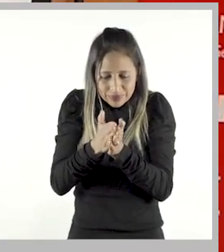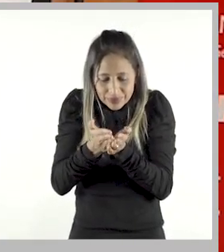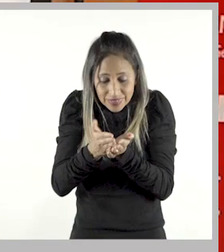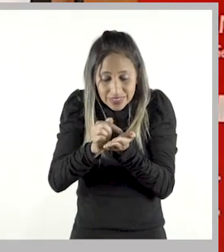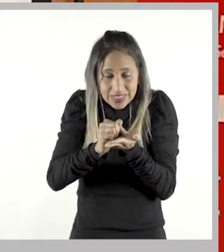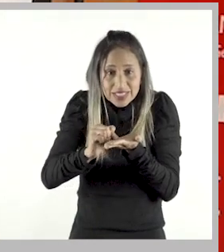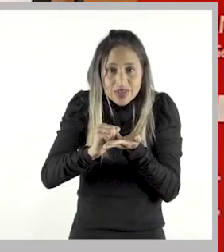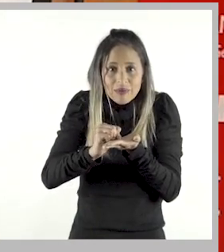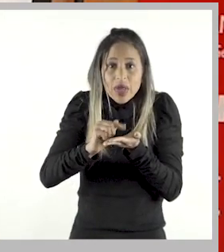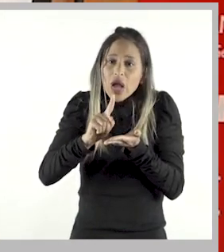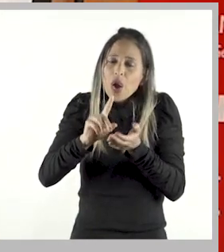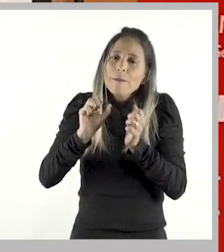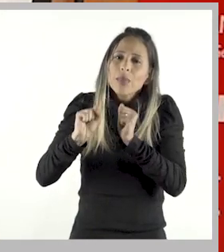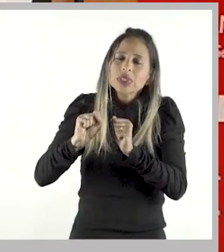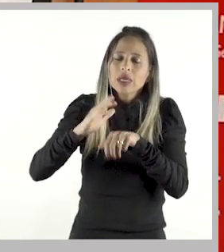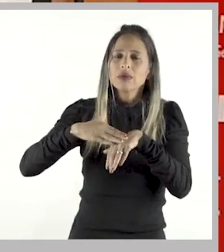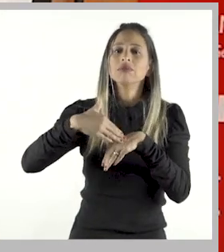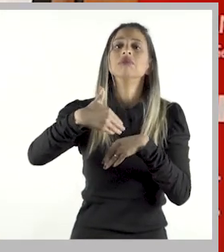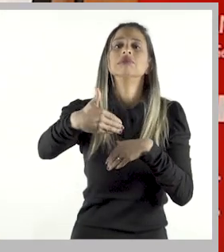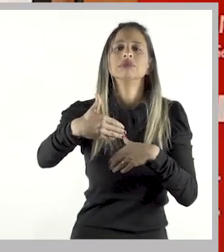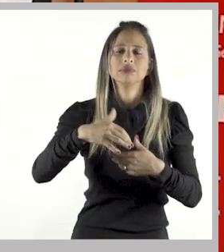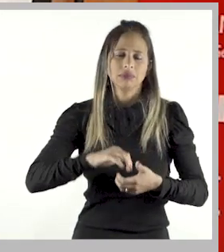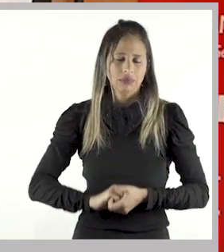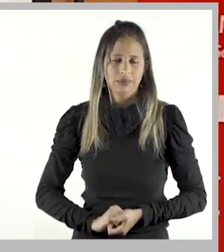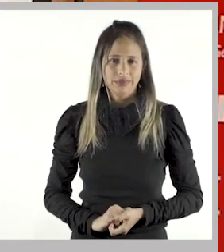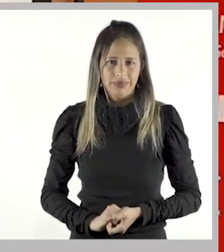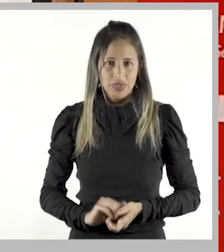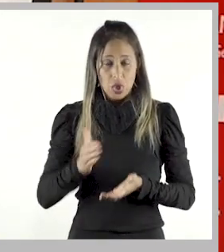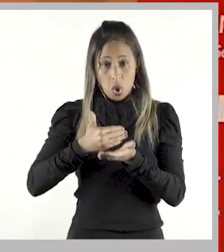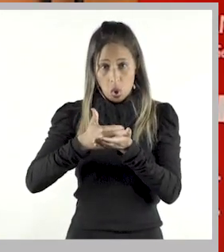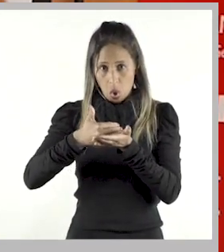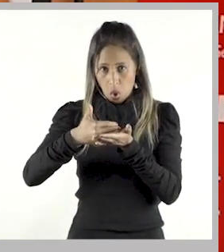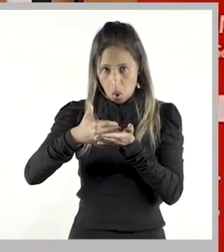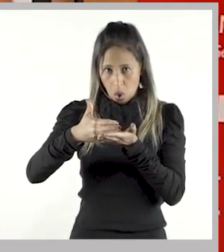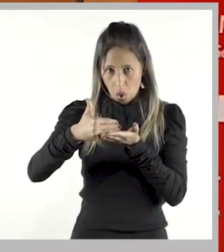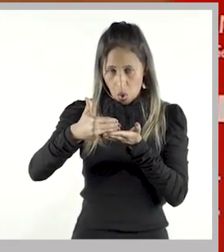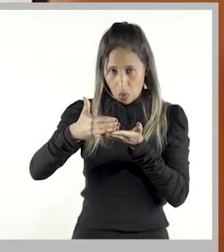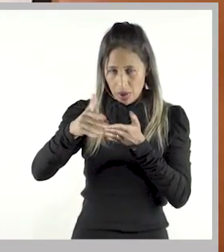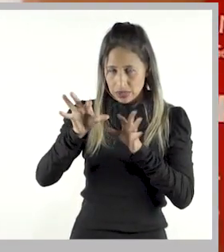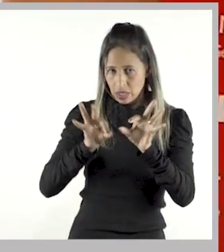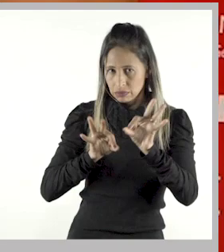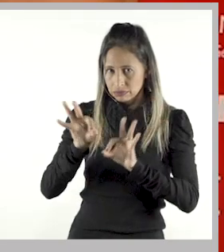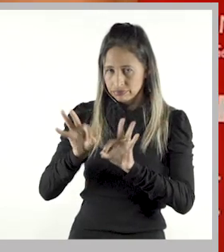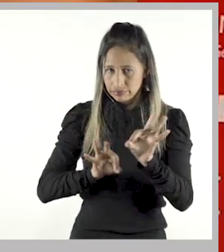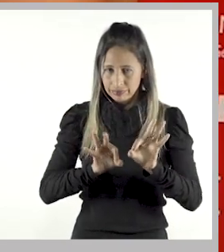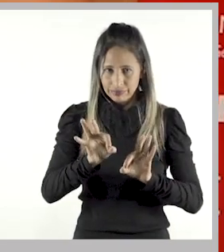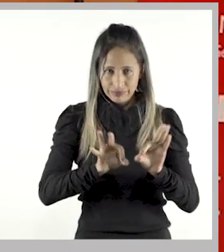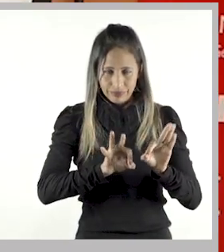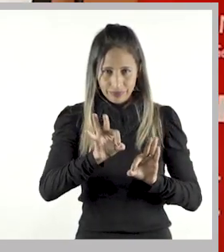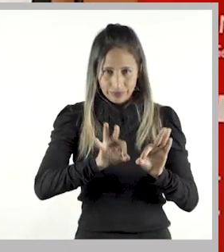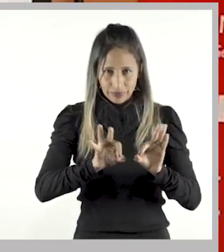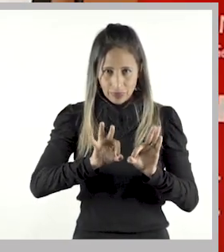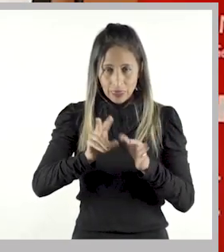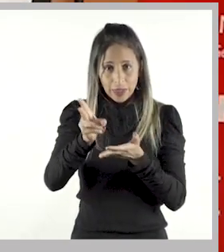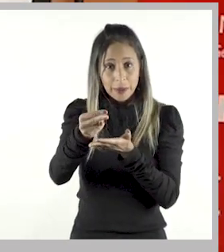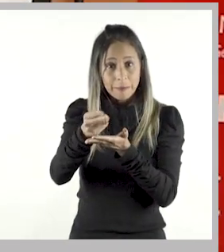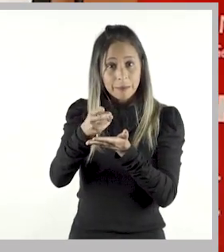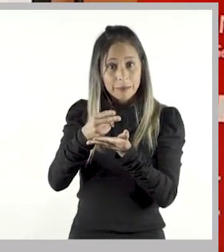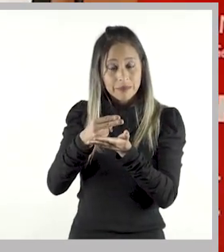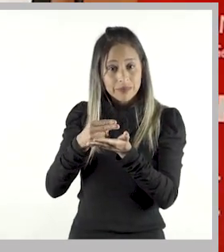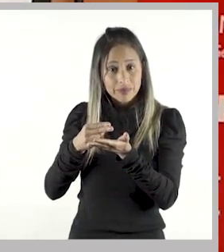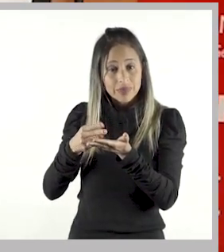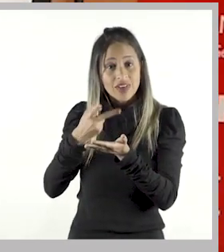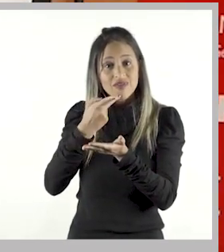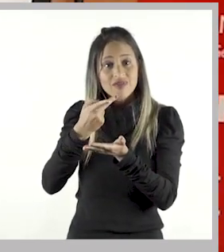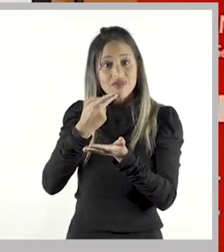além. Comecei, então, a planejar uma ilustração que falasse um pouco da cadeia produtiva do